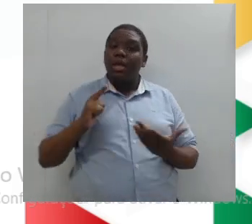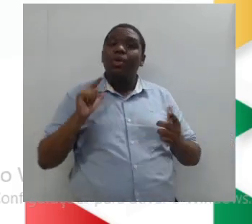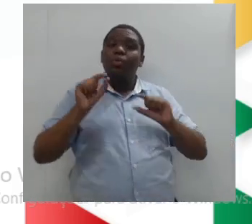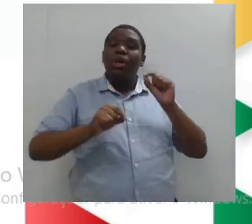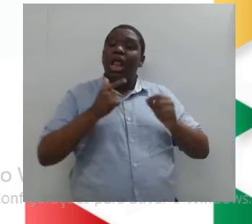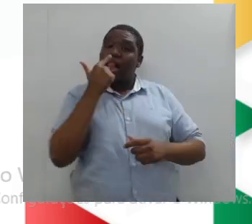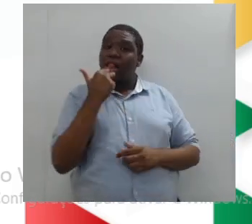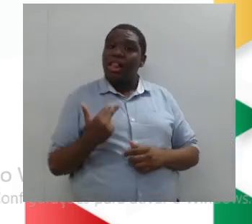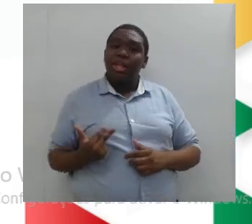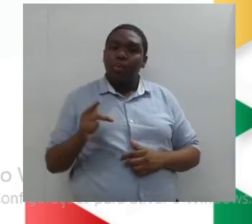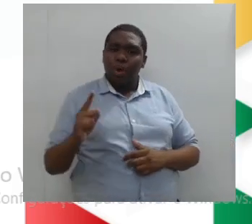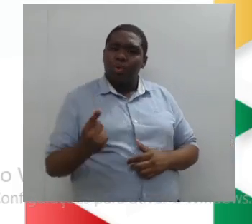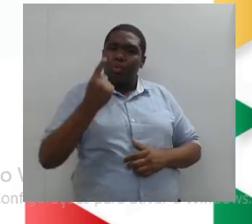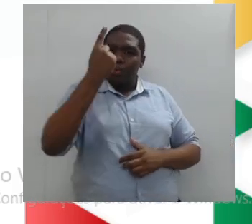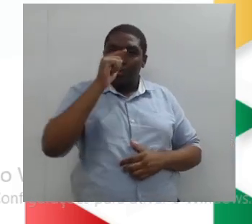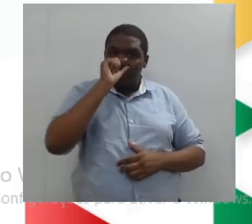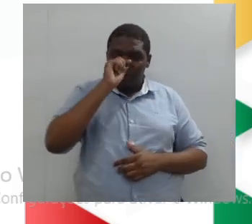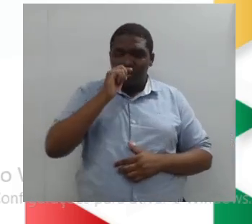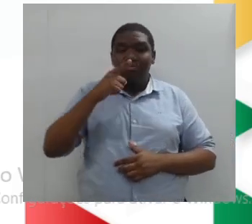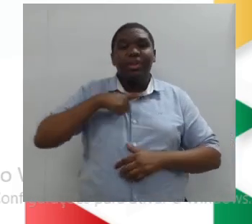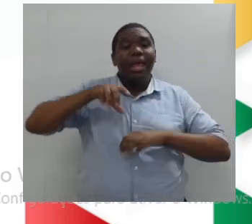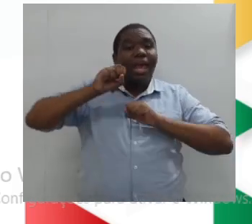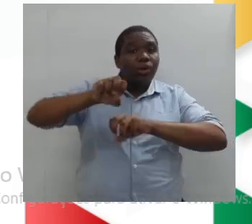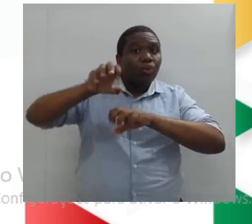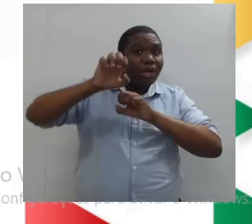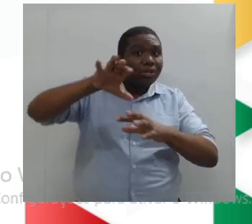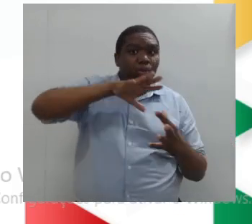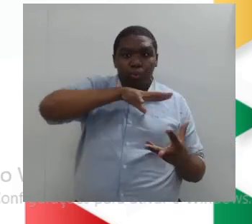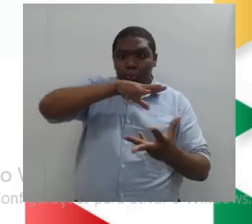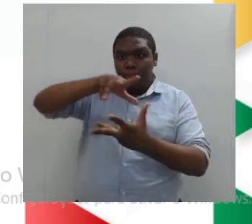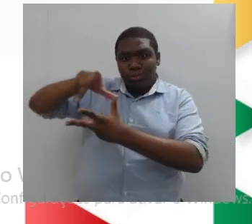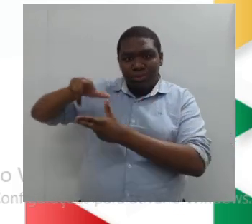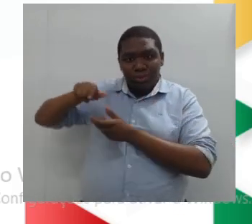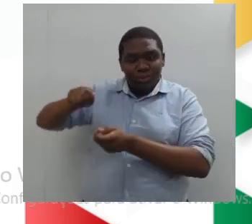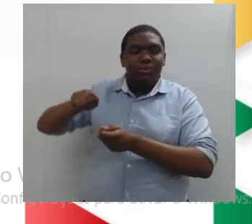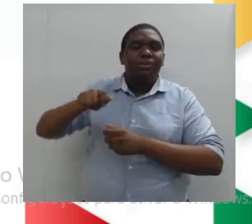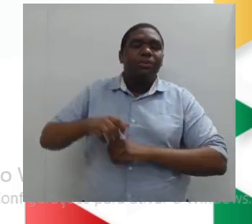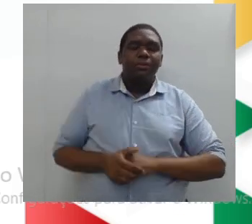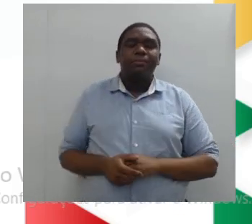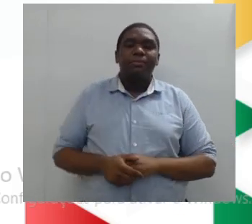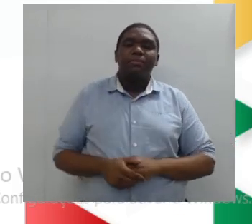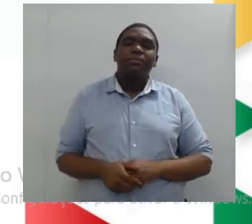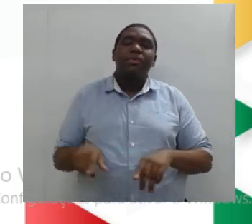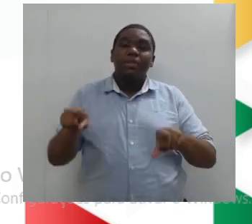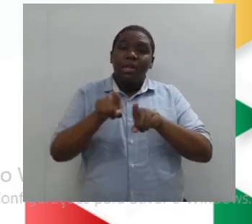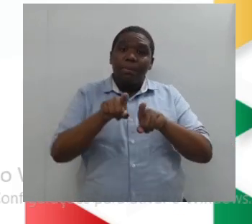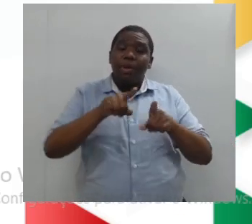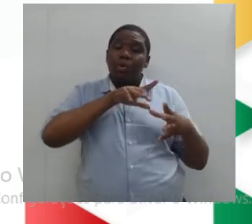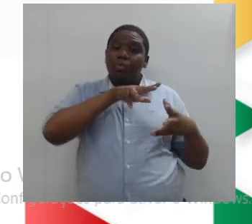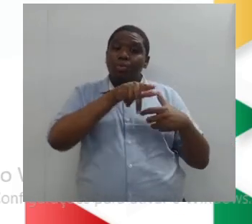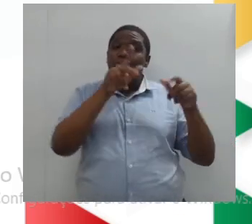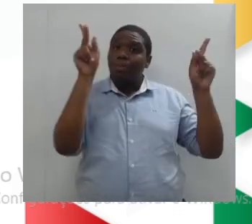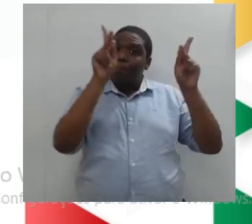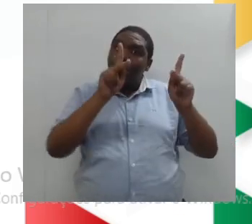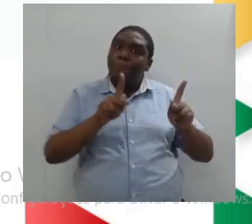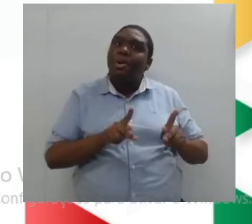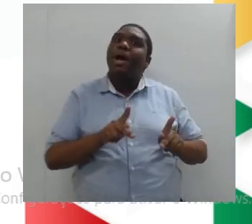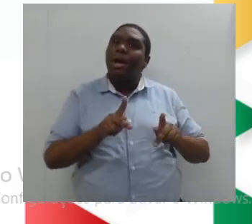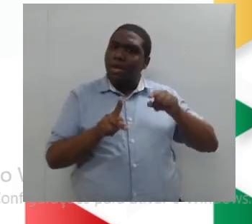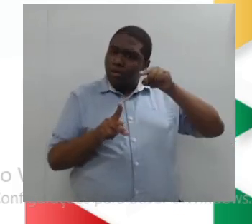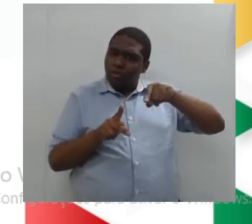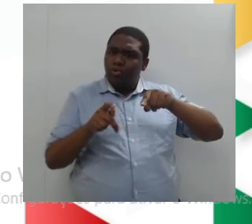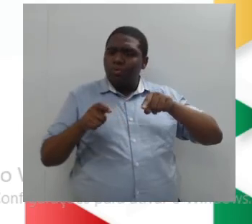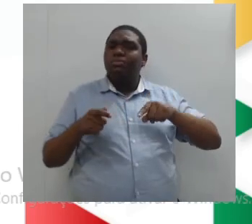auxiliar universal, educação universal e compulsória, estabelecimento da paz mundial, a livre